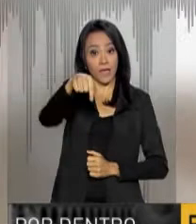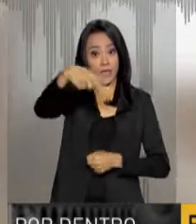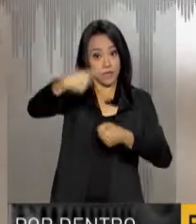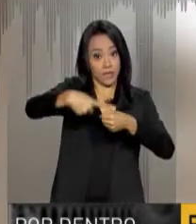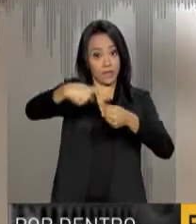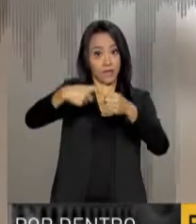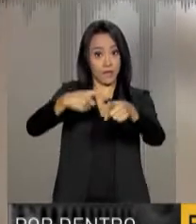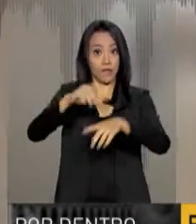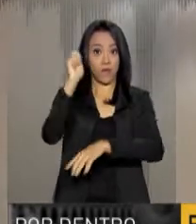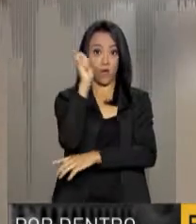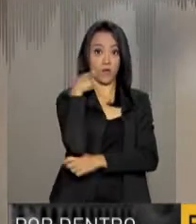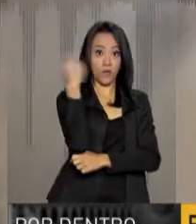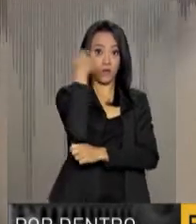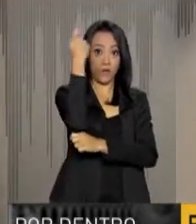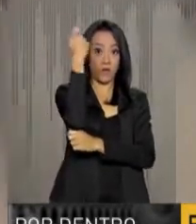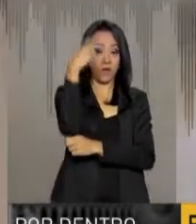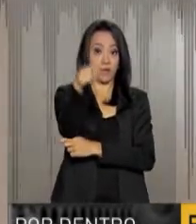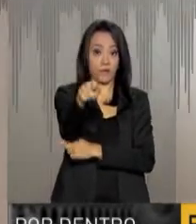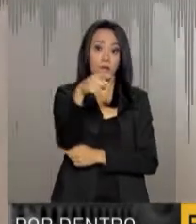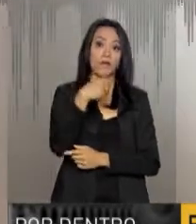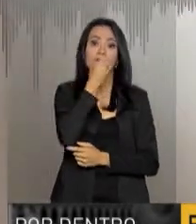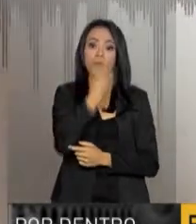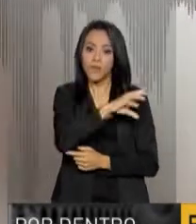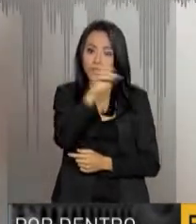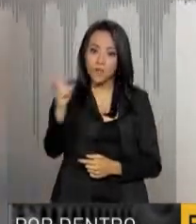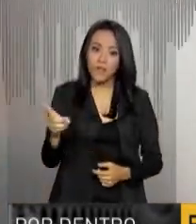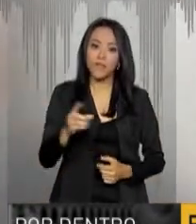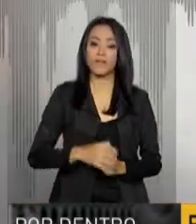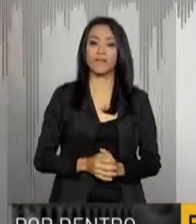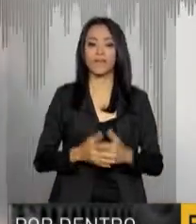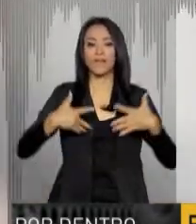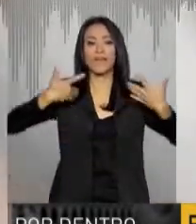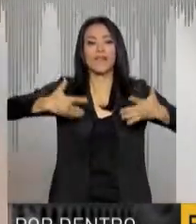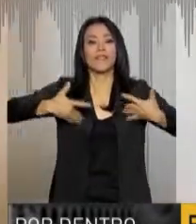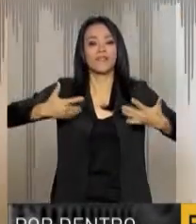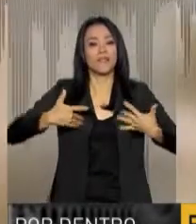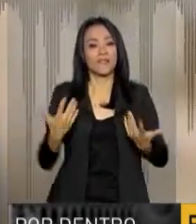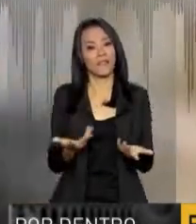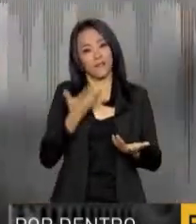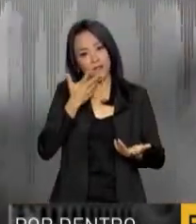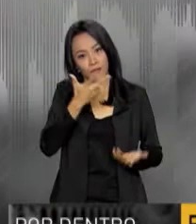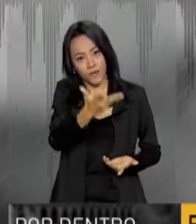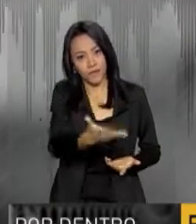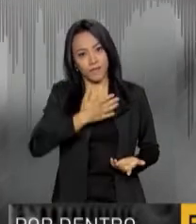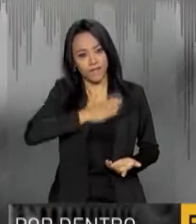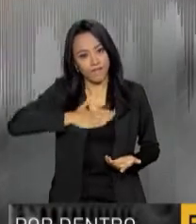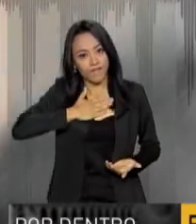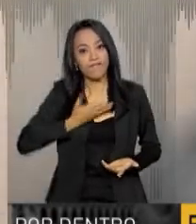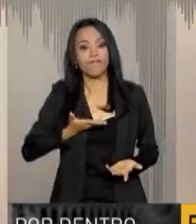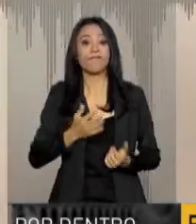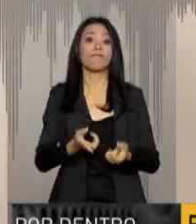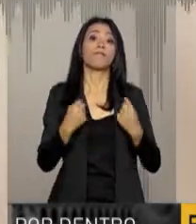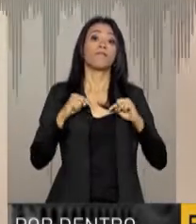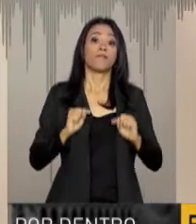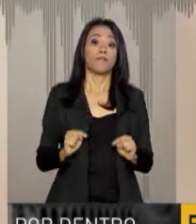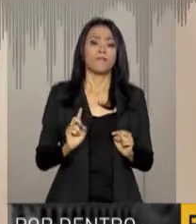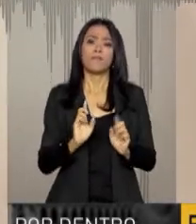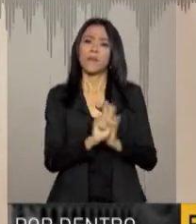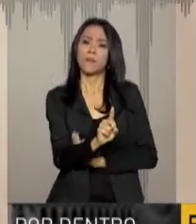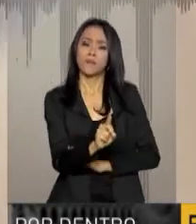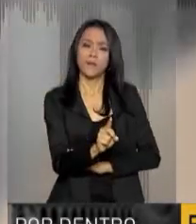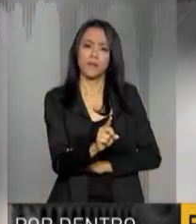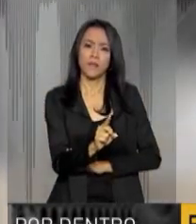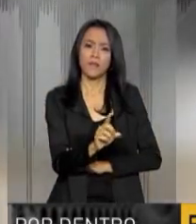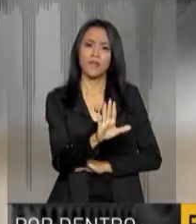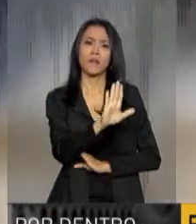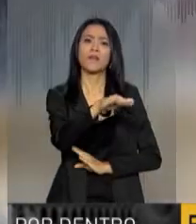estado bom dia ministro bom dia renato alegria falar com você satisfação é um litro e as